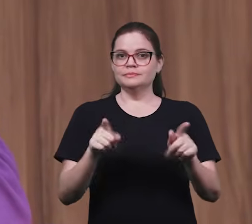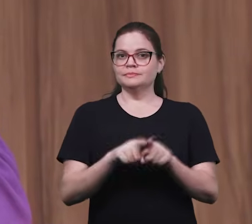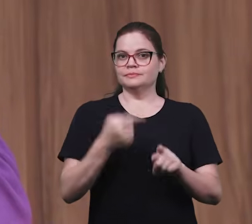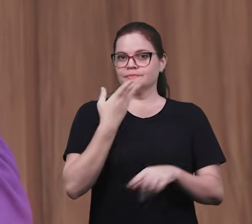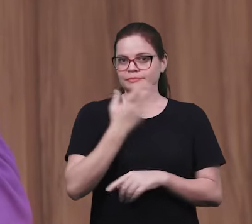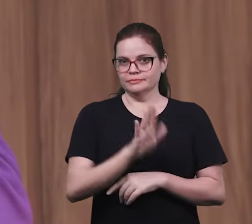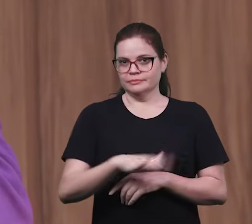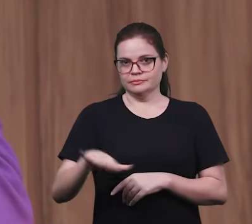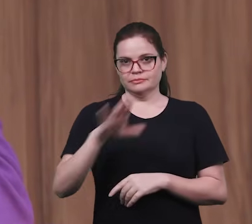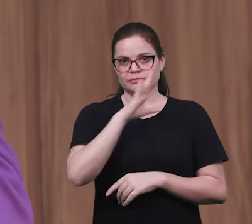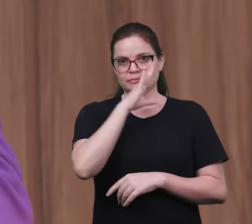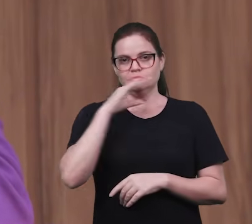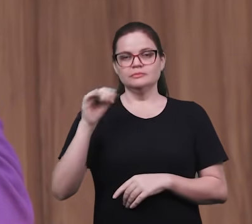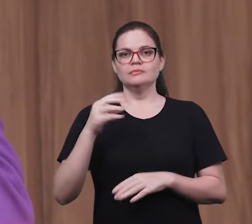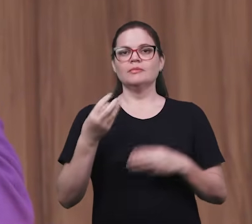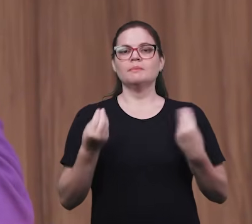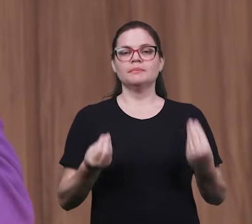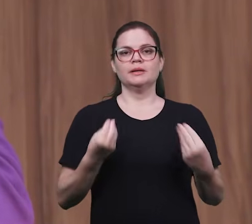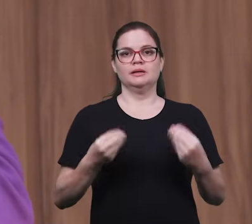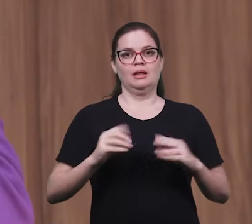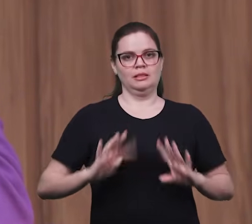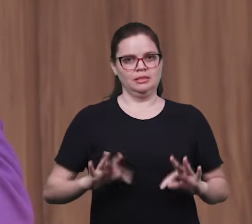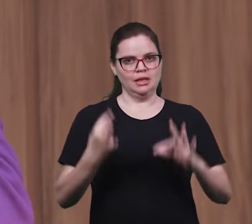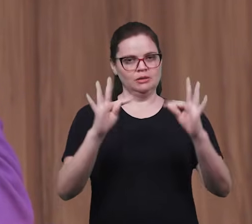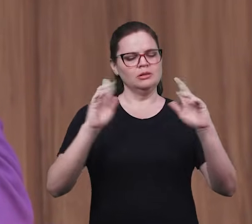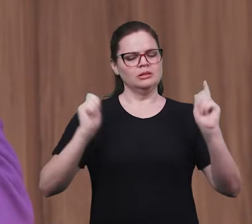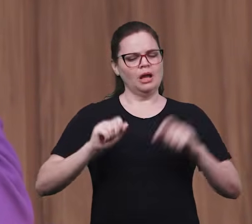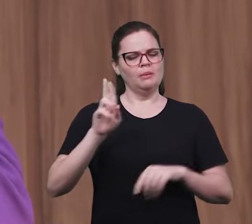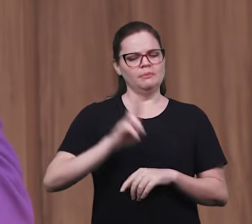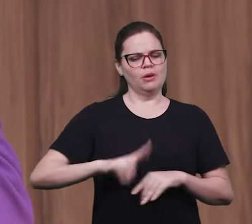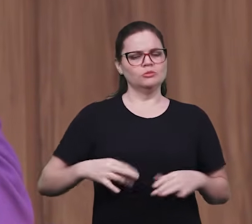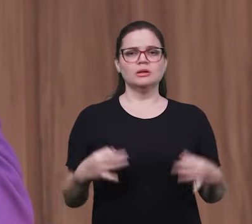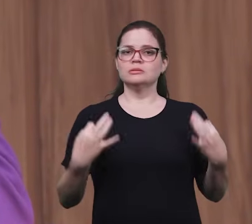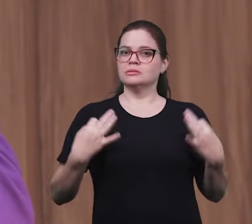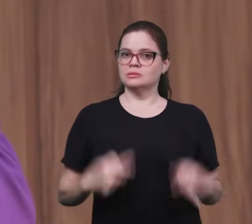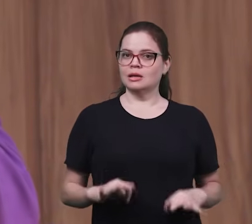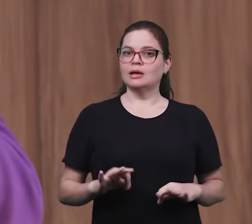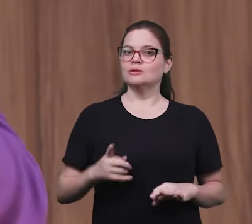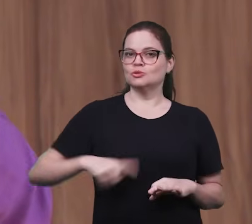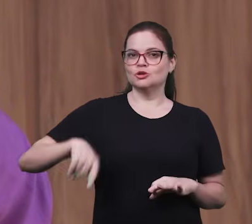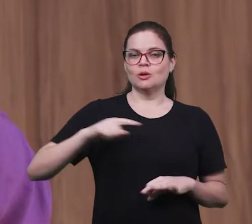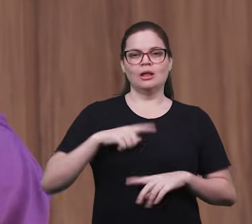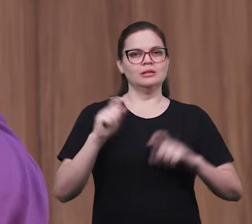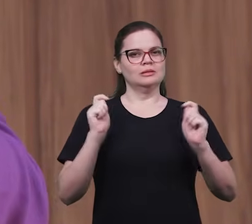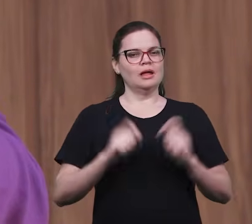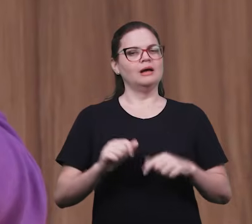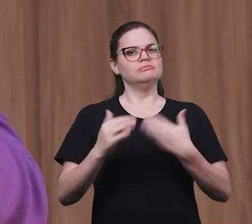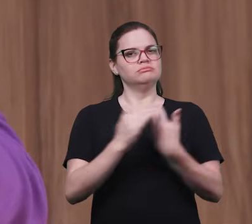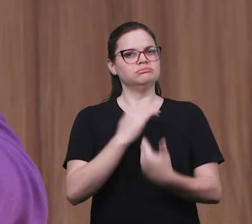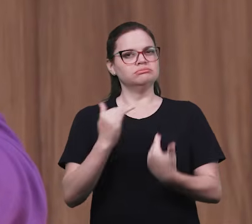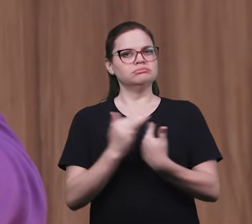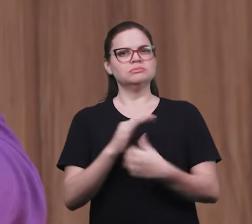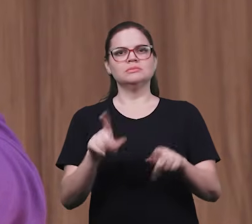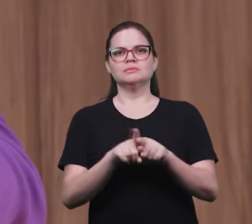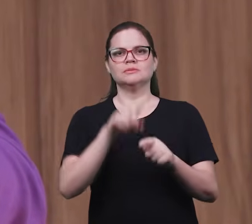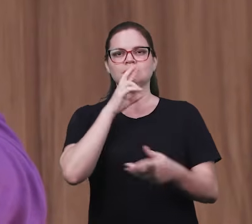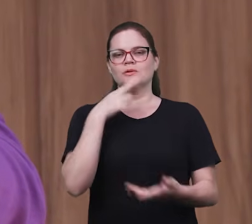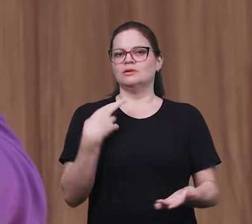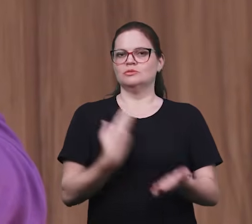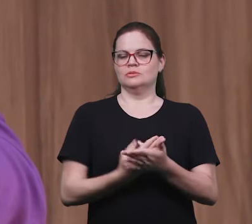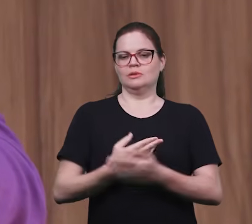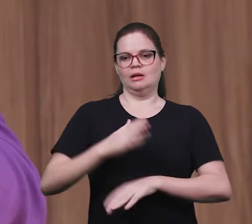jovens para bons usos da tecnologia, para sermos orientados e ter impacto no nosso